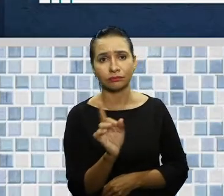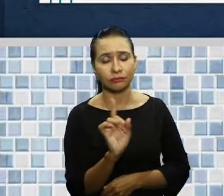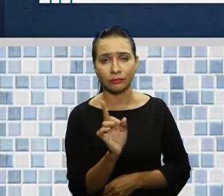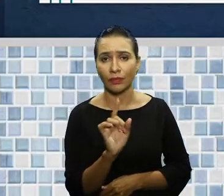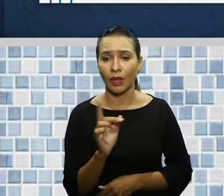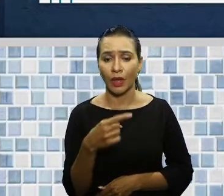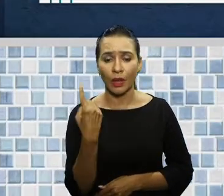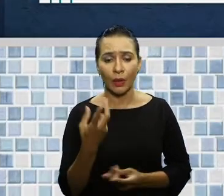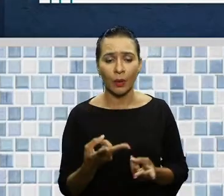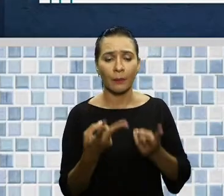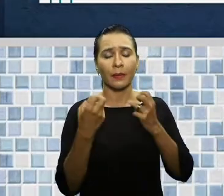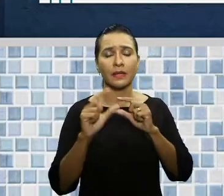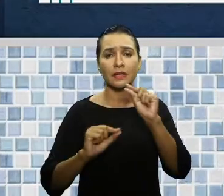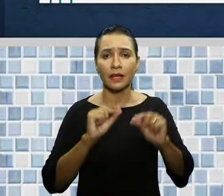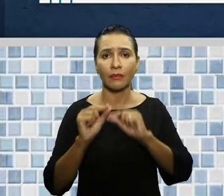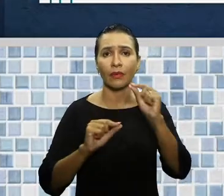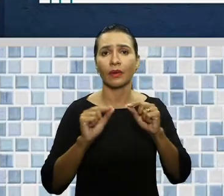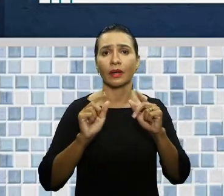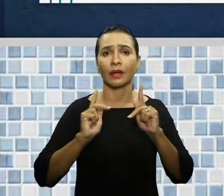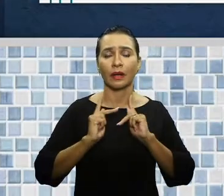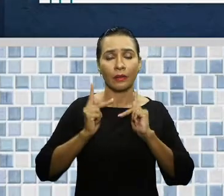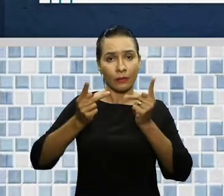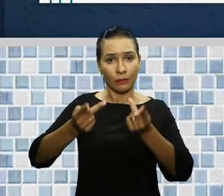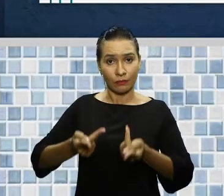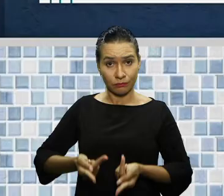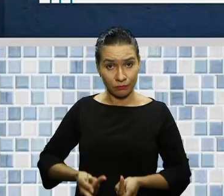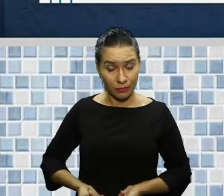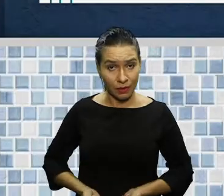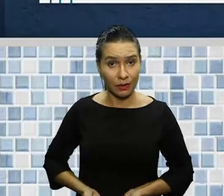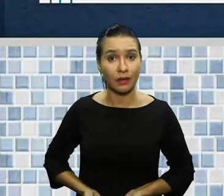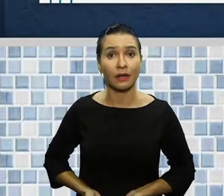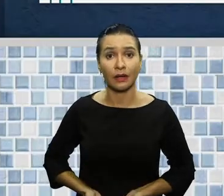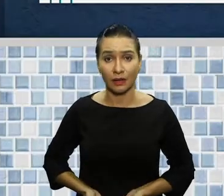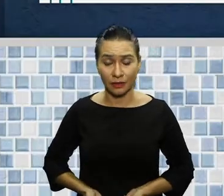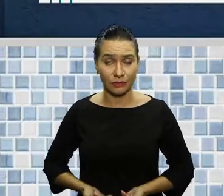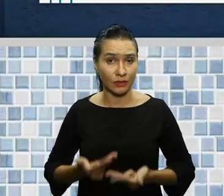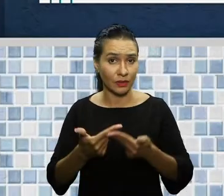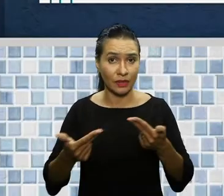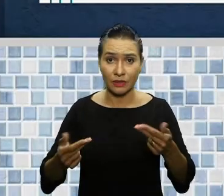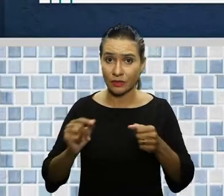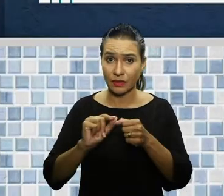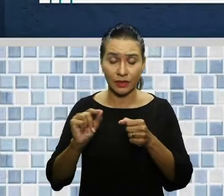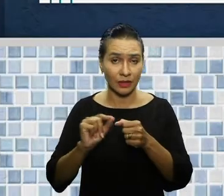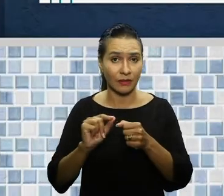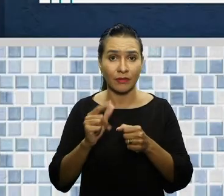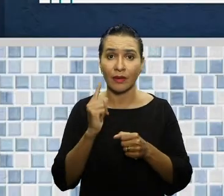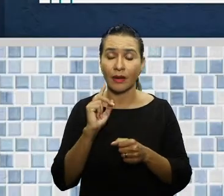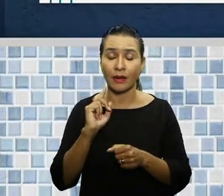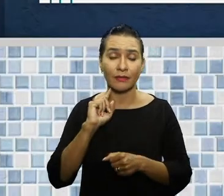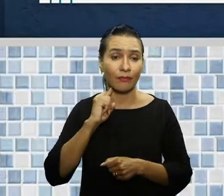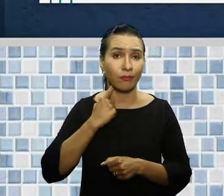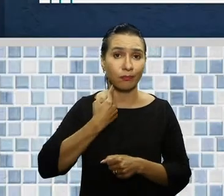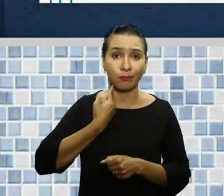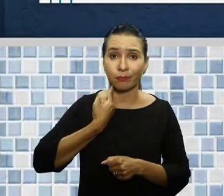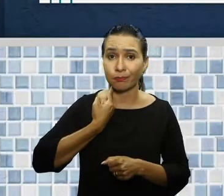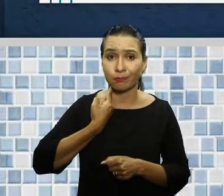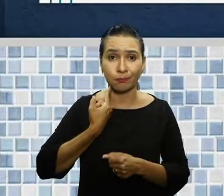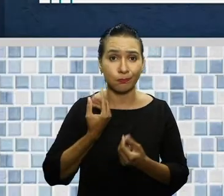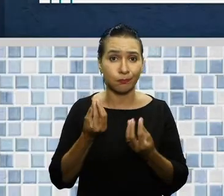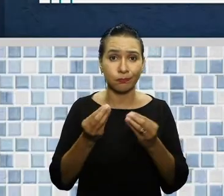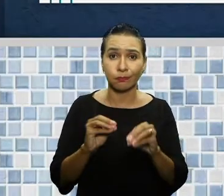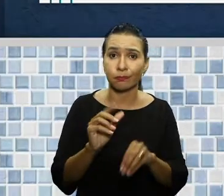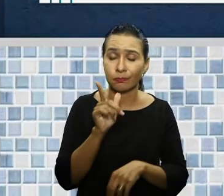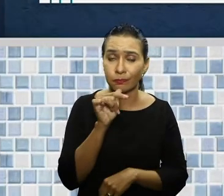gente vê é que o homem, normalmente, em suas atividades, termina poluindo diretamente